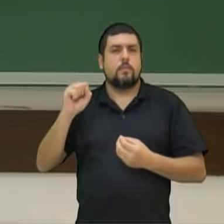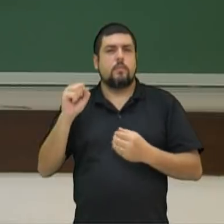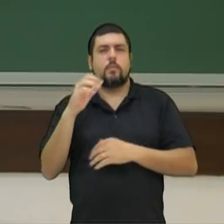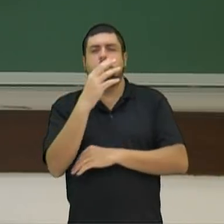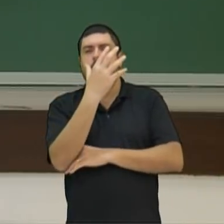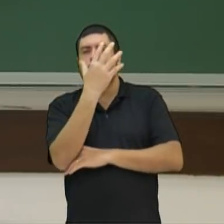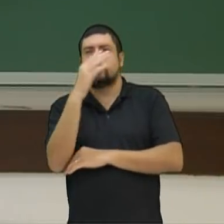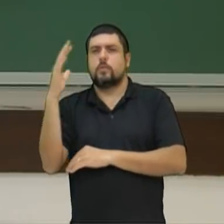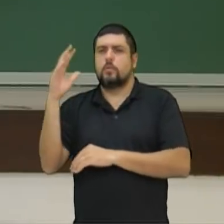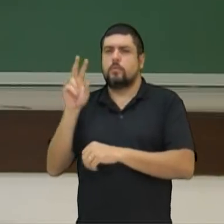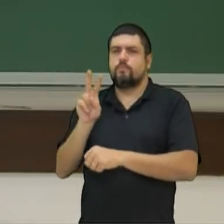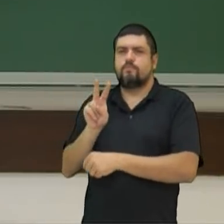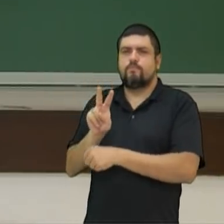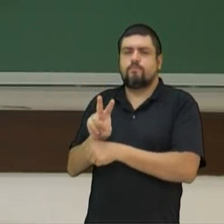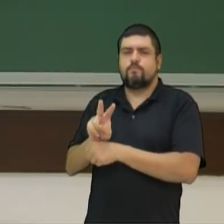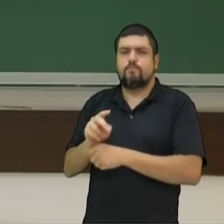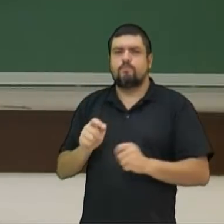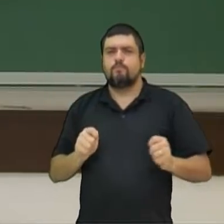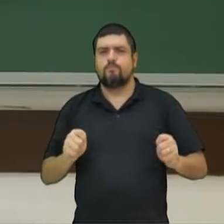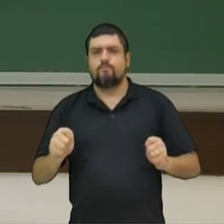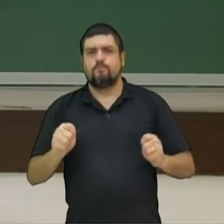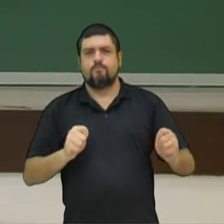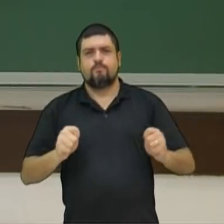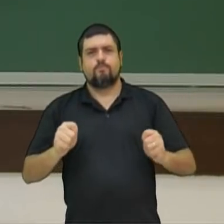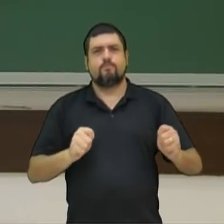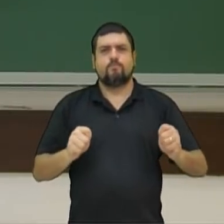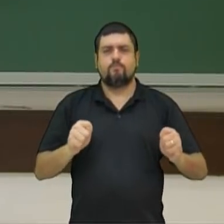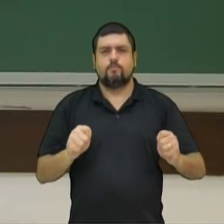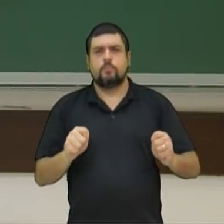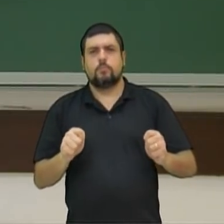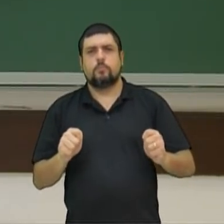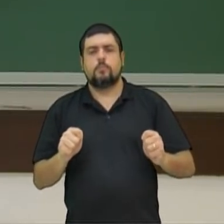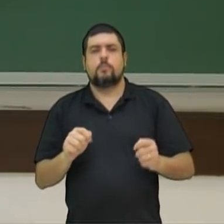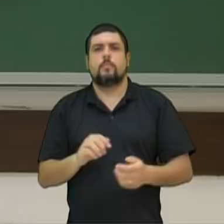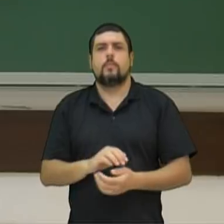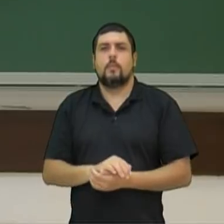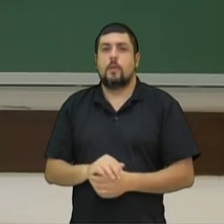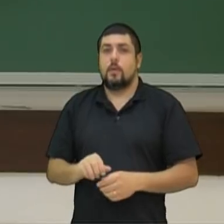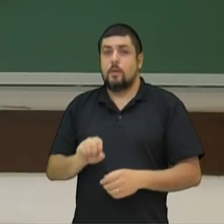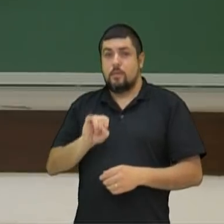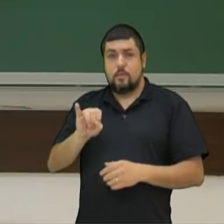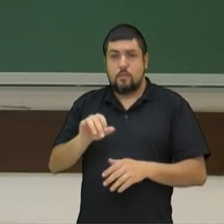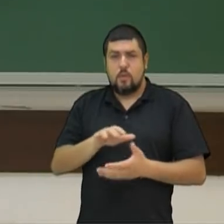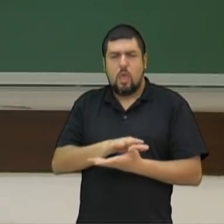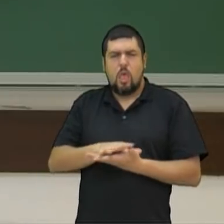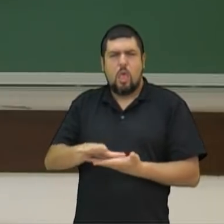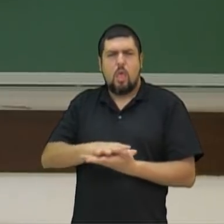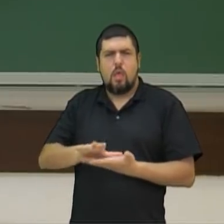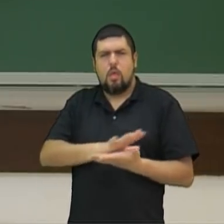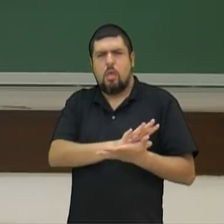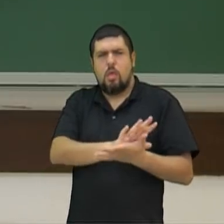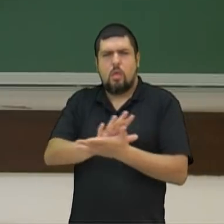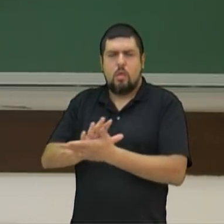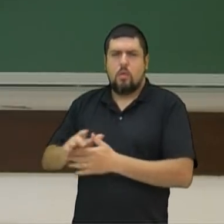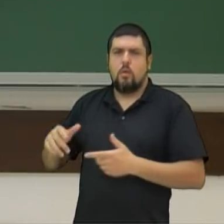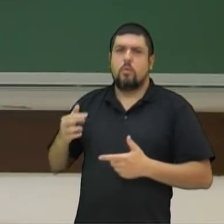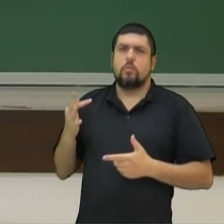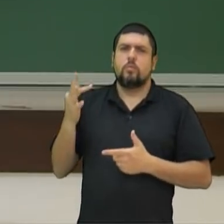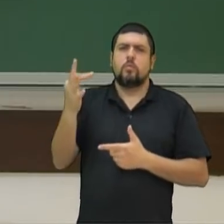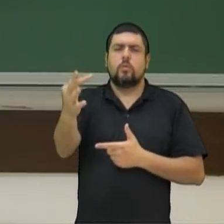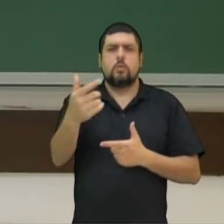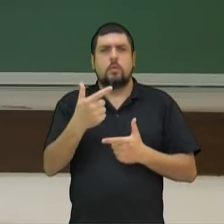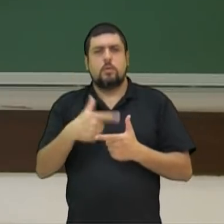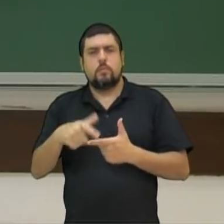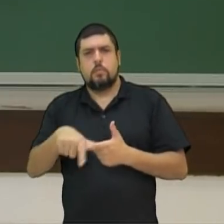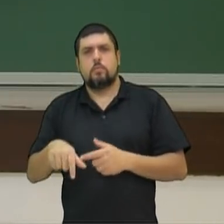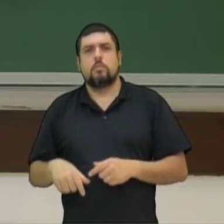naturais. Muita inteligência no traquejo, na lida com a natureza. Senão geramos problemas graves. Estamos em racionamento